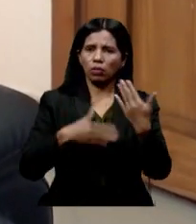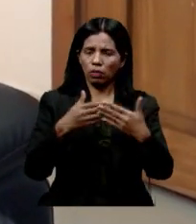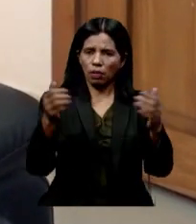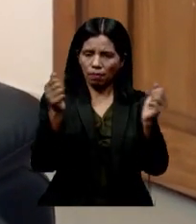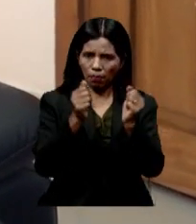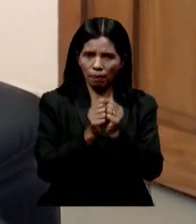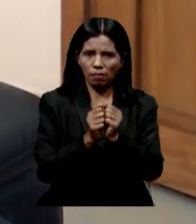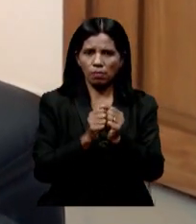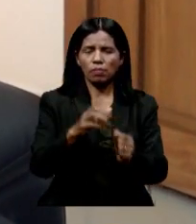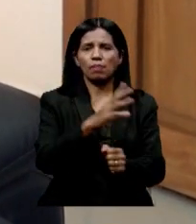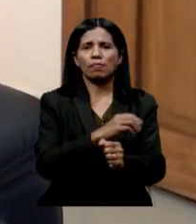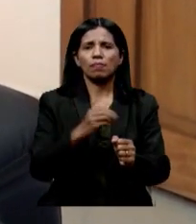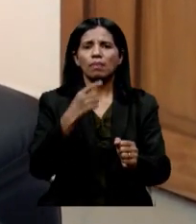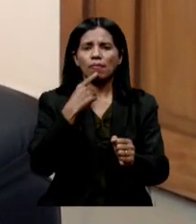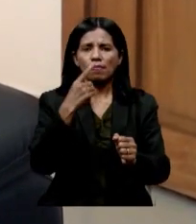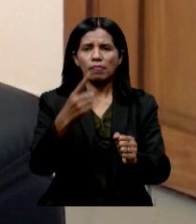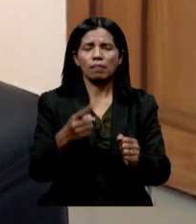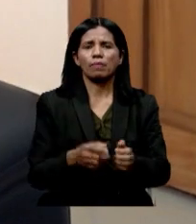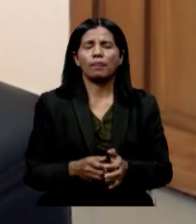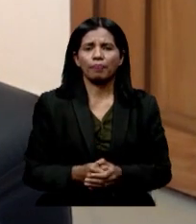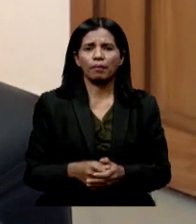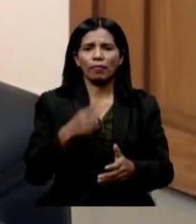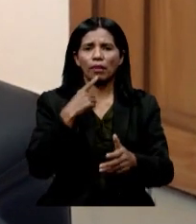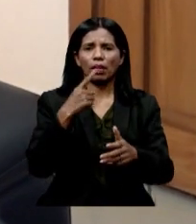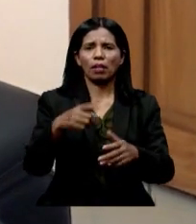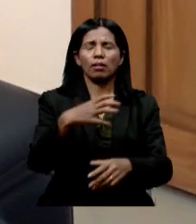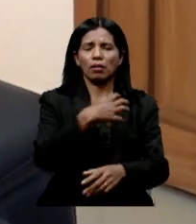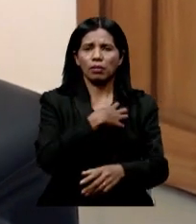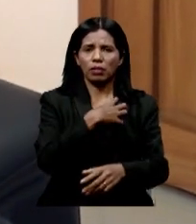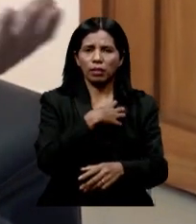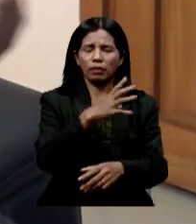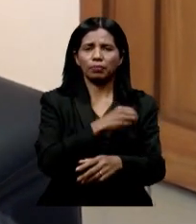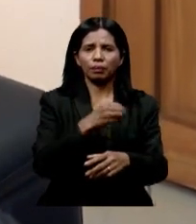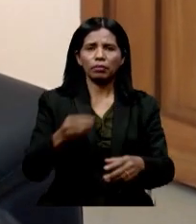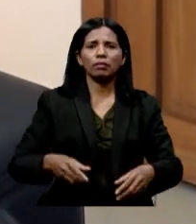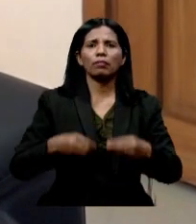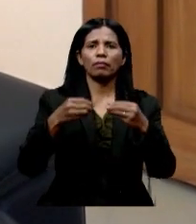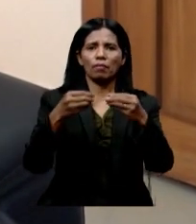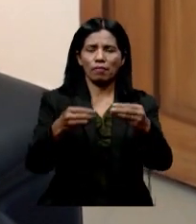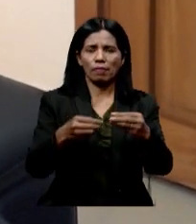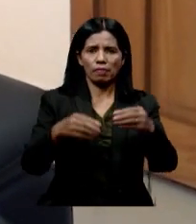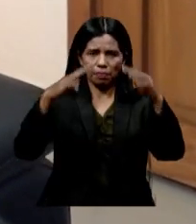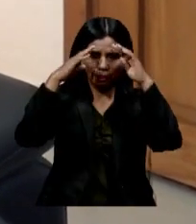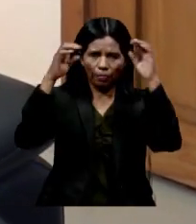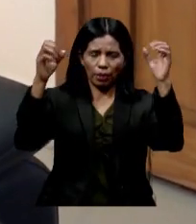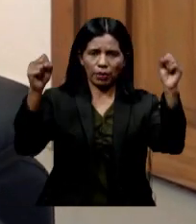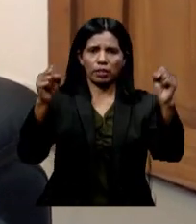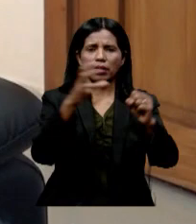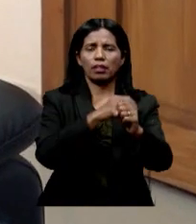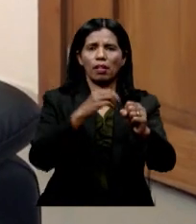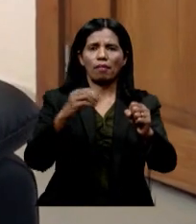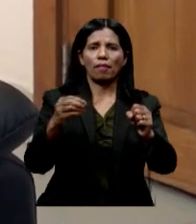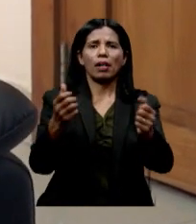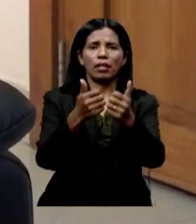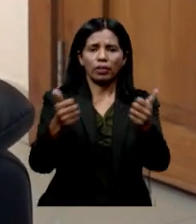PSIC, para uso o encontro e a PSIC, encontro normal, né? Presidente e direito e